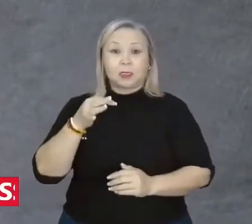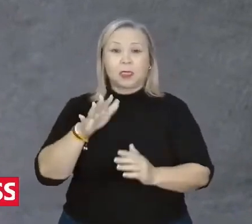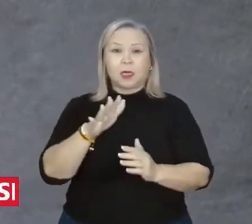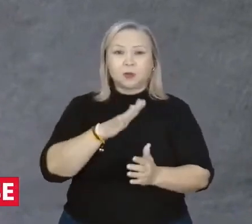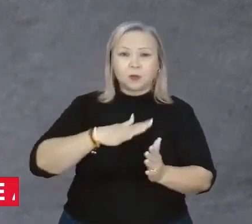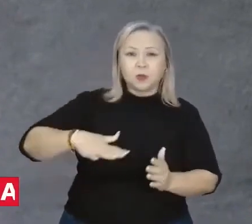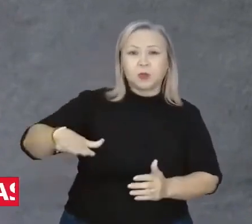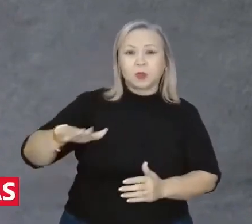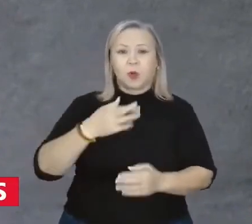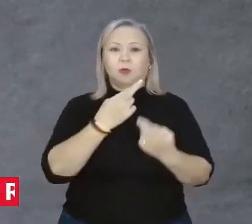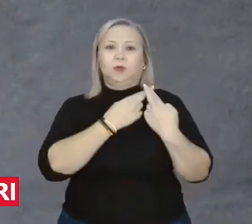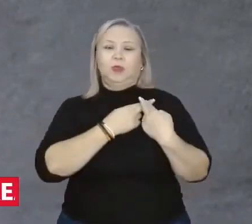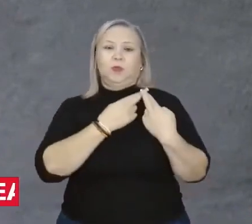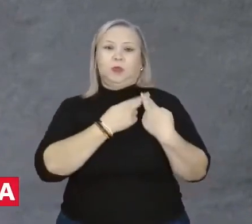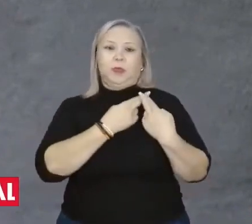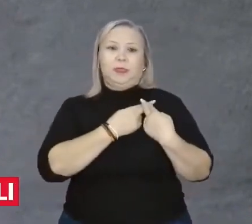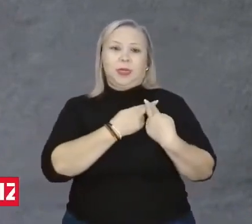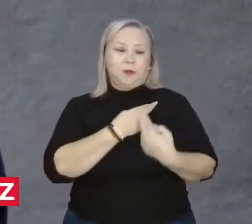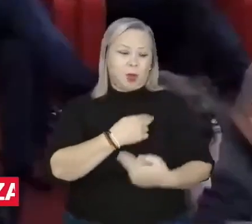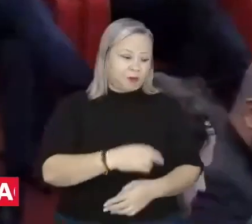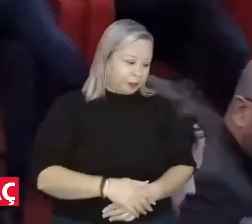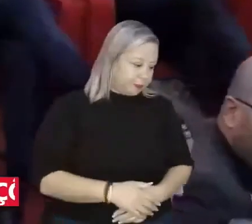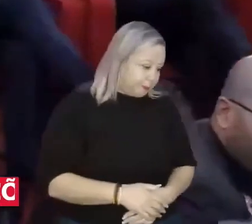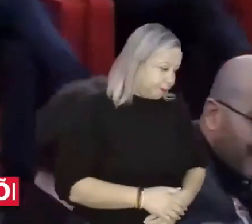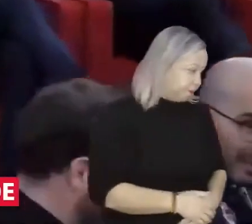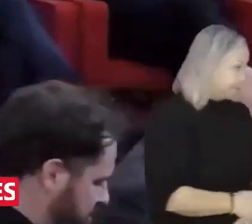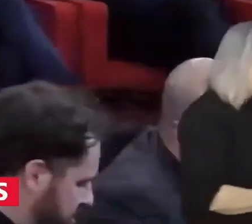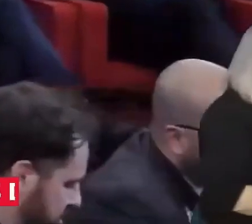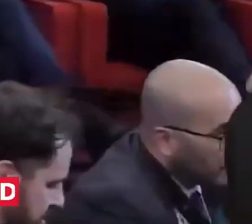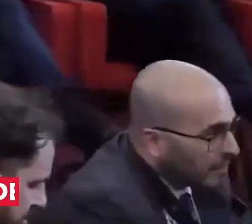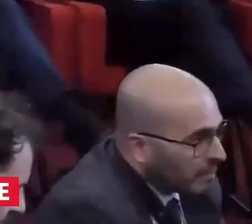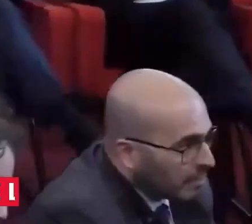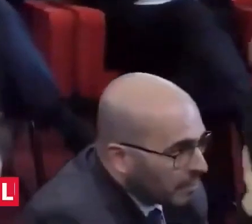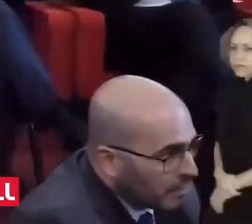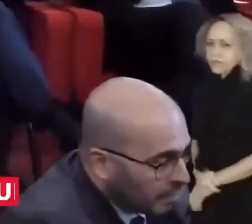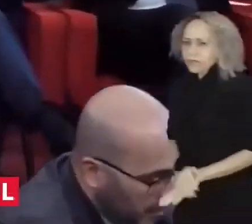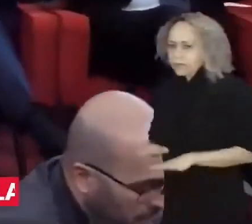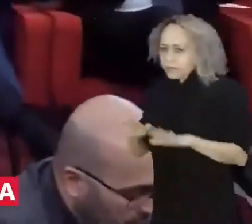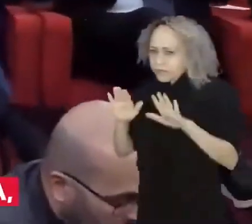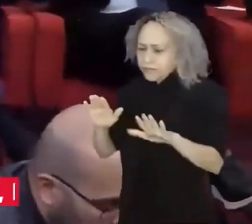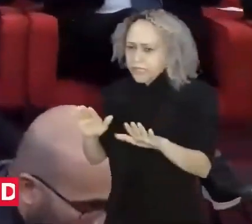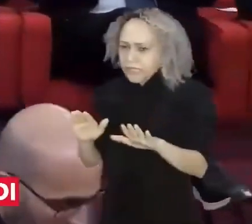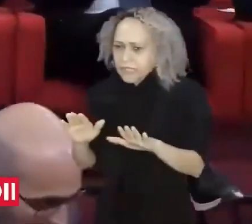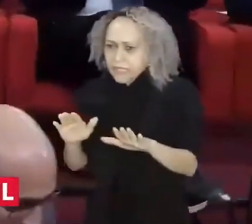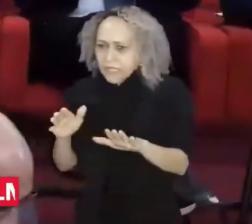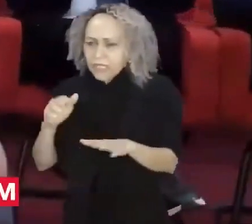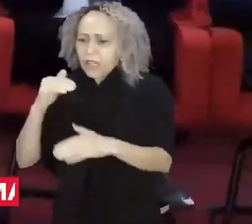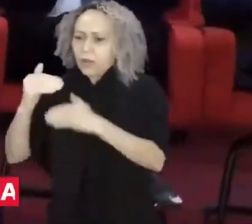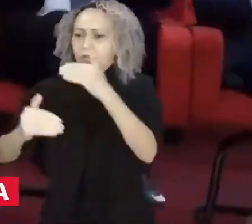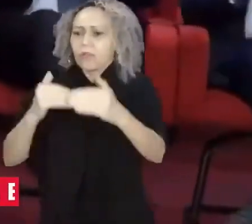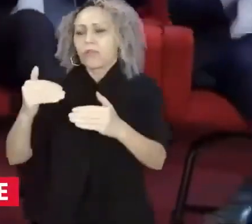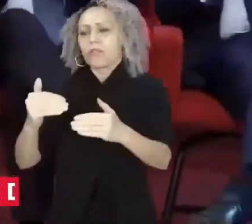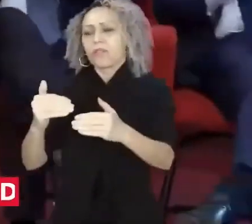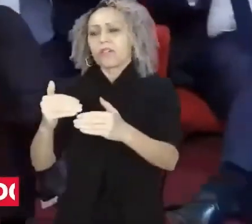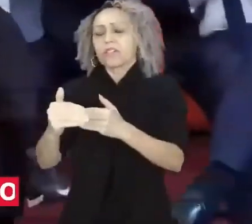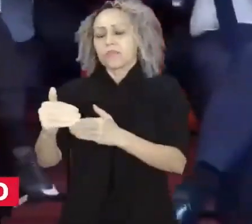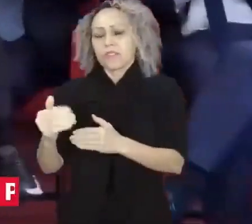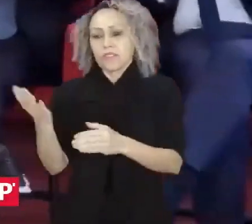integralmente responsabilizados, para que isso não retorne nas próximas